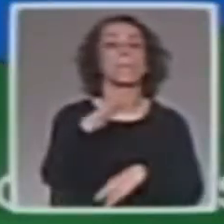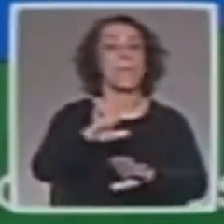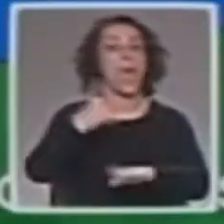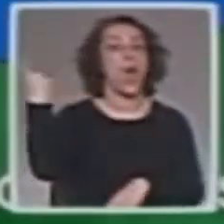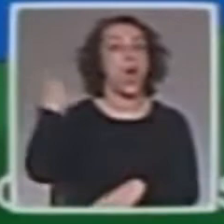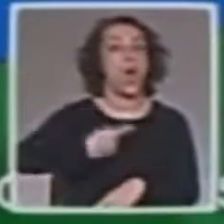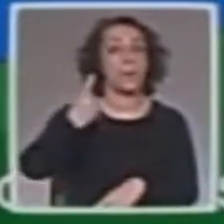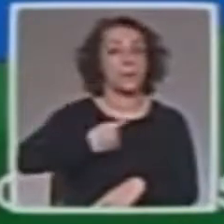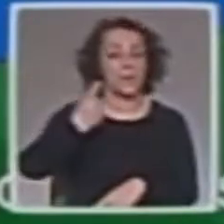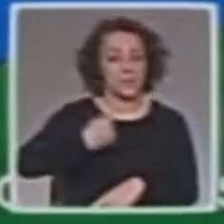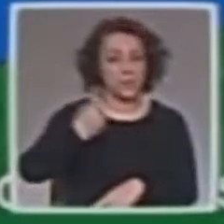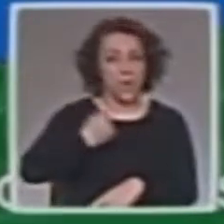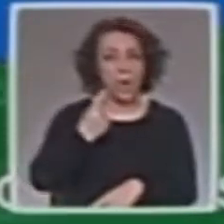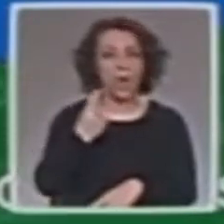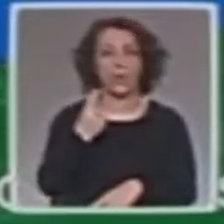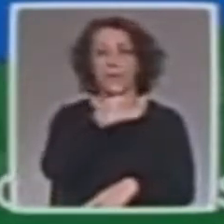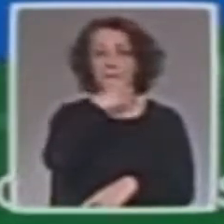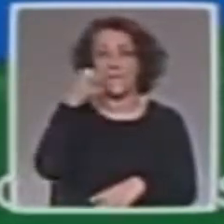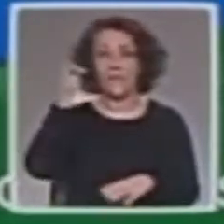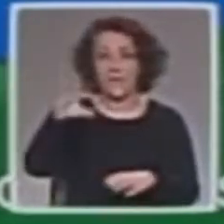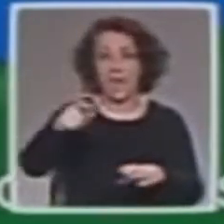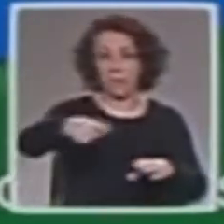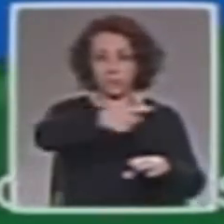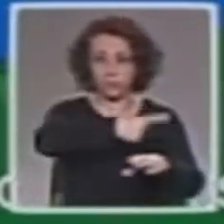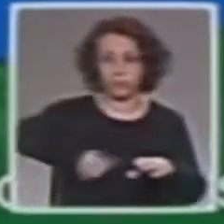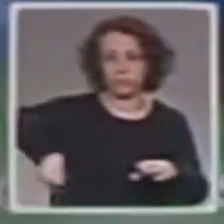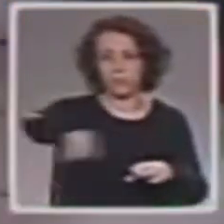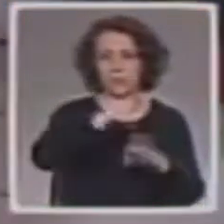obrigatoriedade contornar a Ilha do Faial por bombordo.